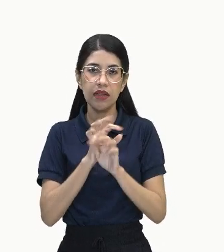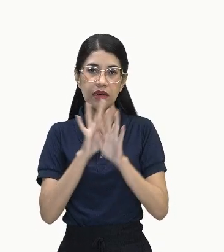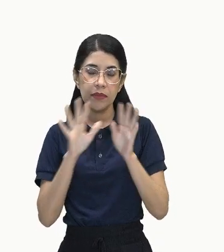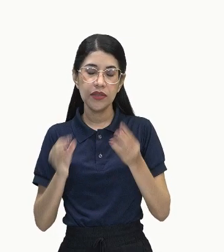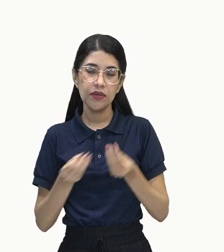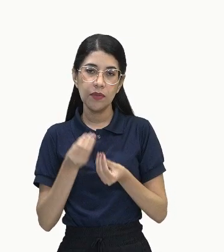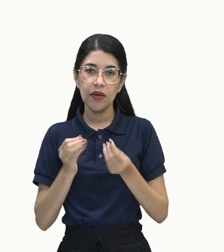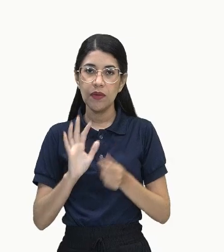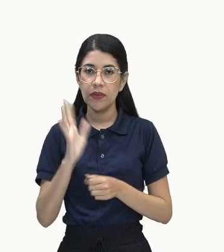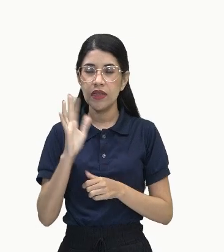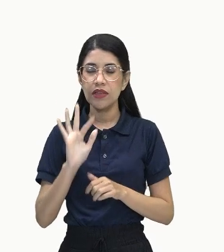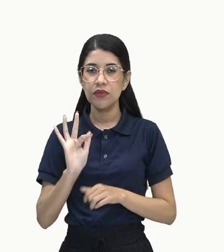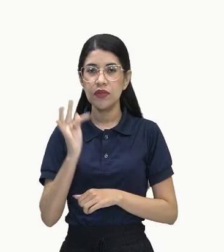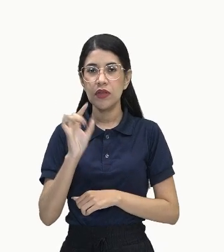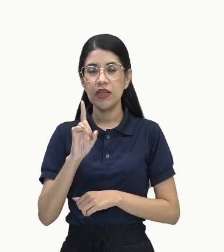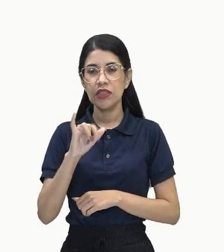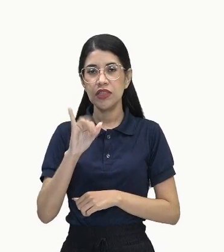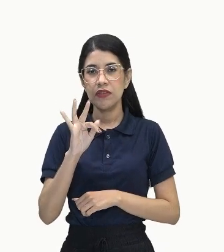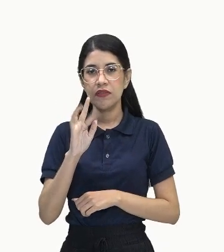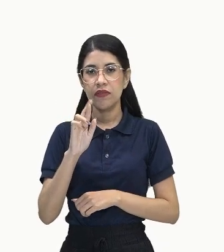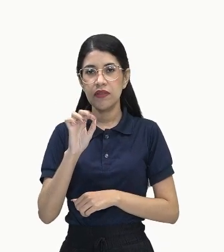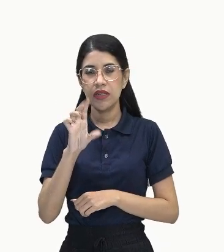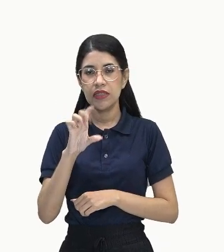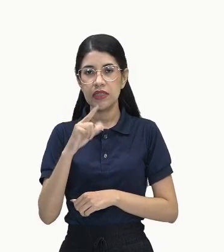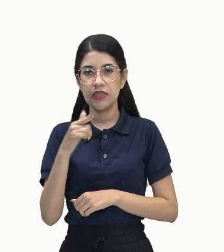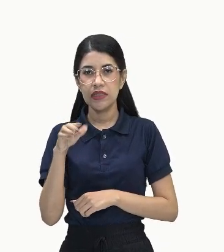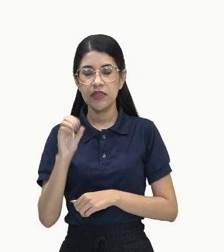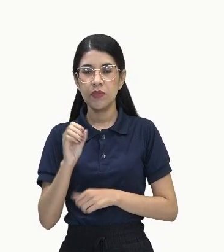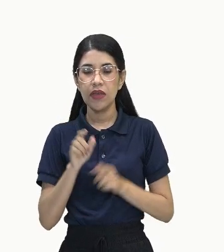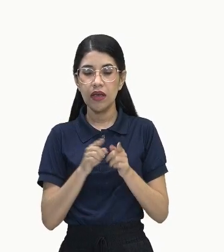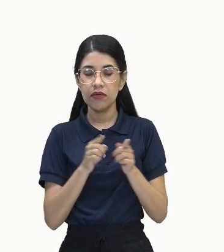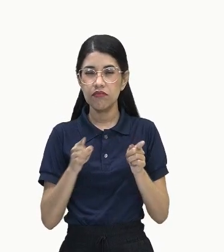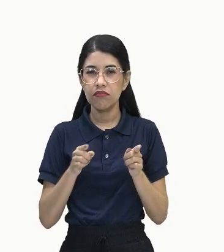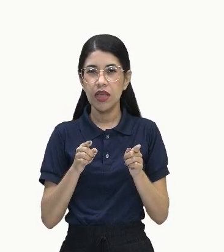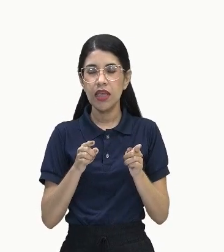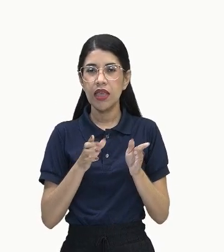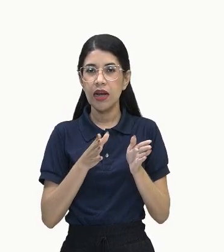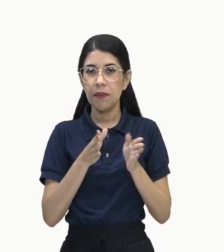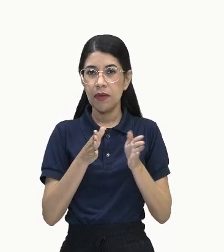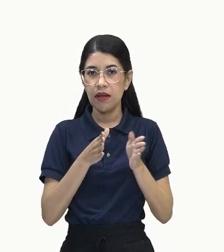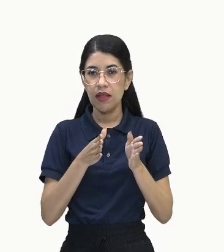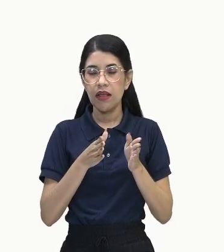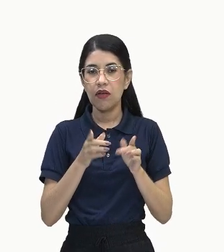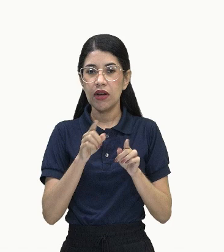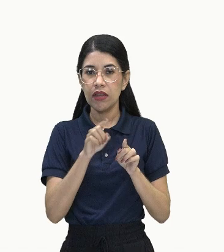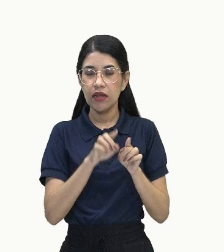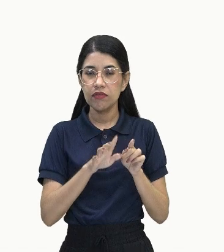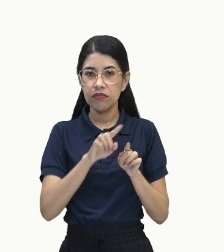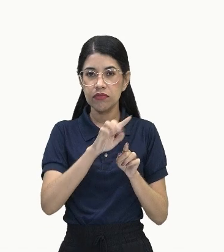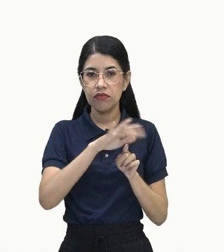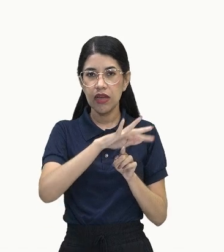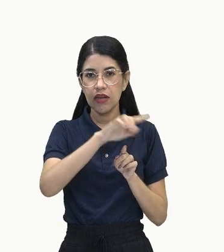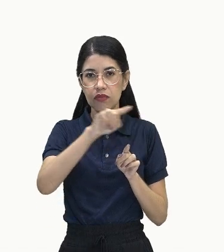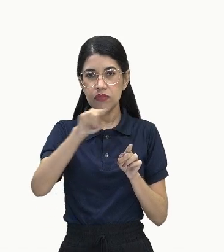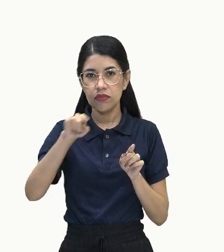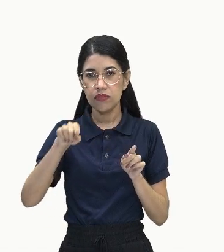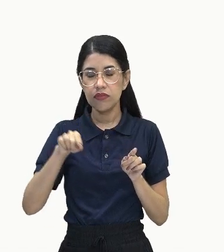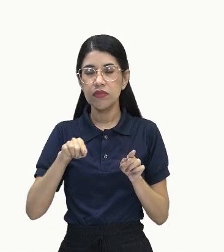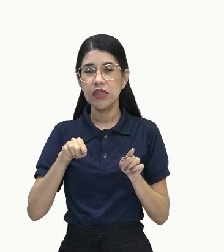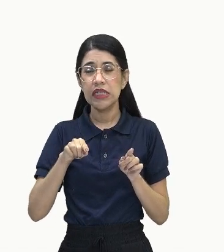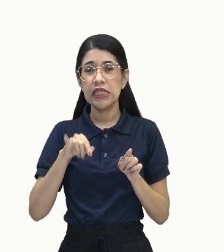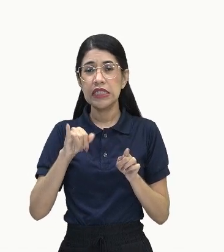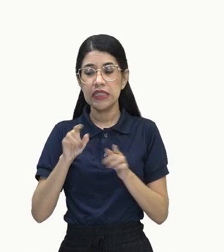difração, porque a frente de ondas que era paralela, ela se torna circular. Aqui não, né? Se eu